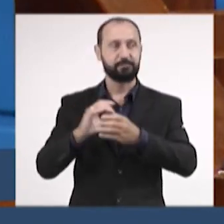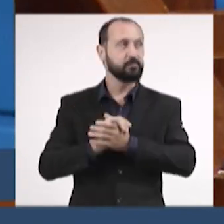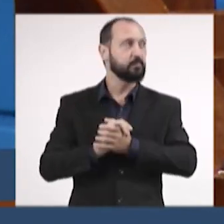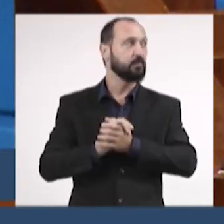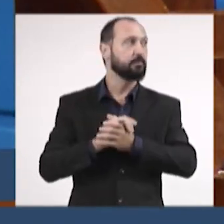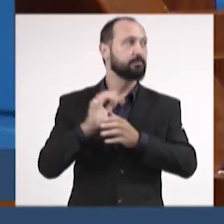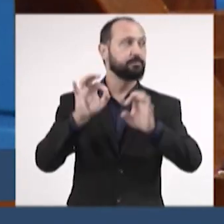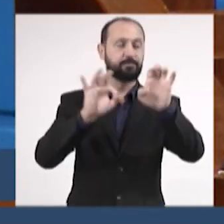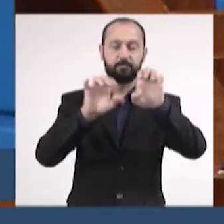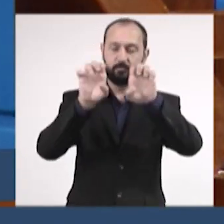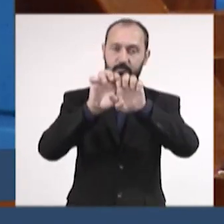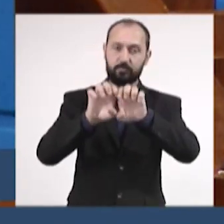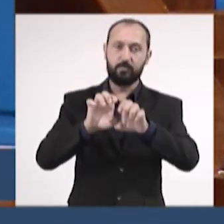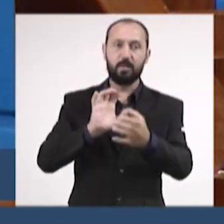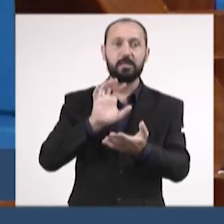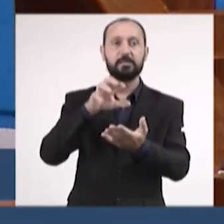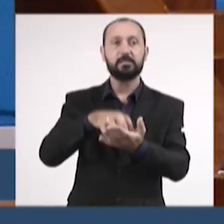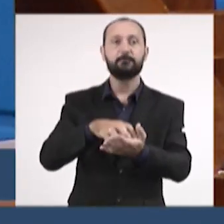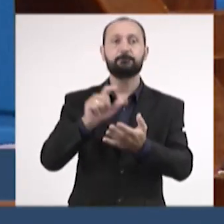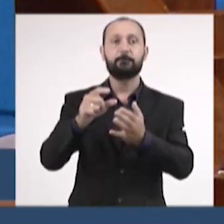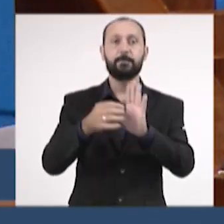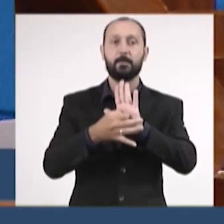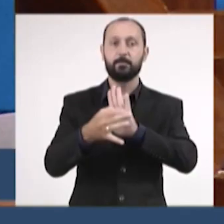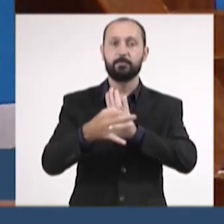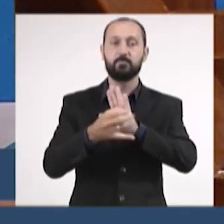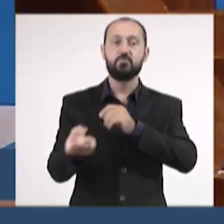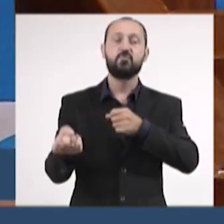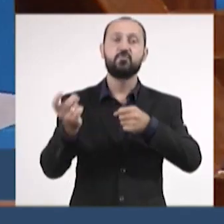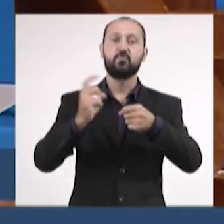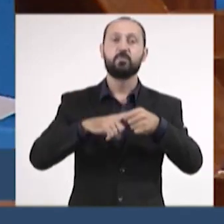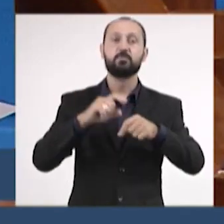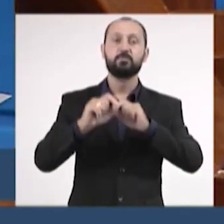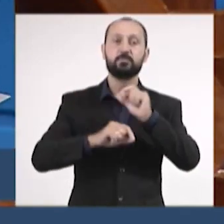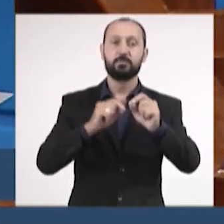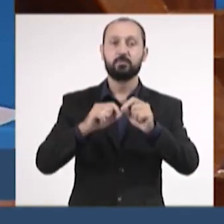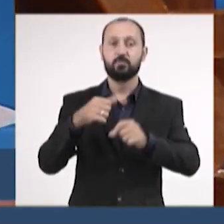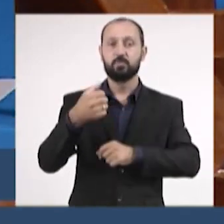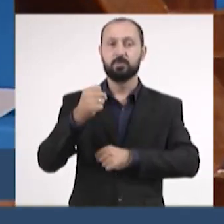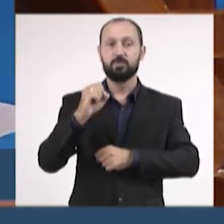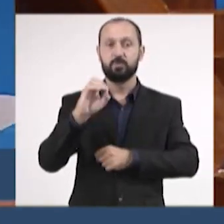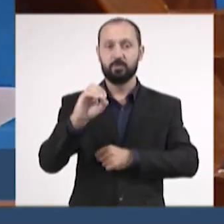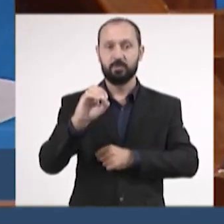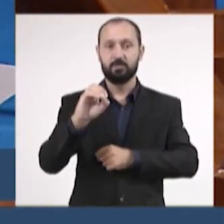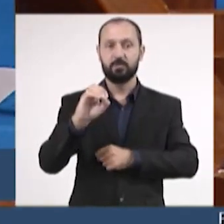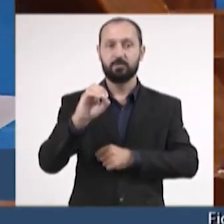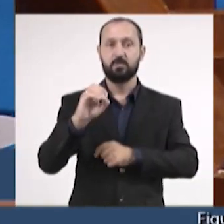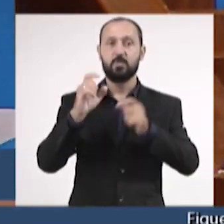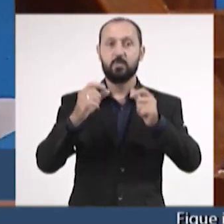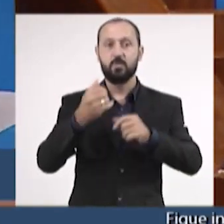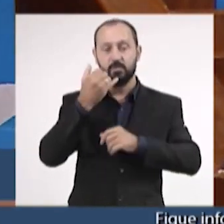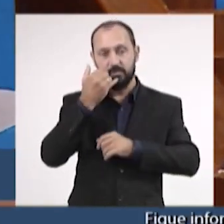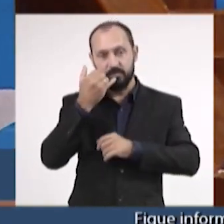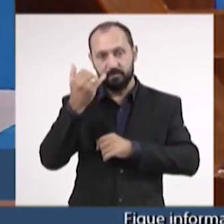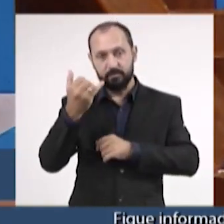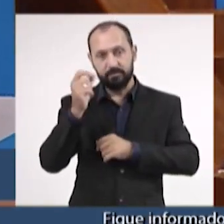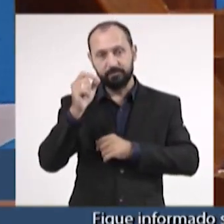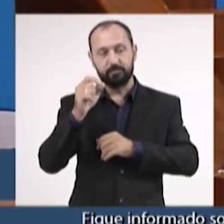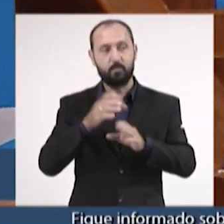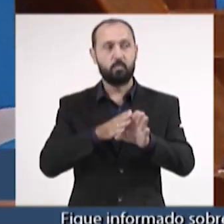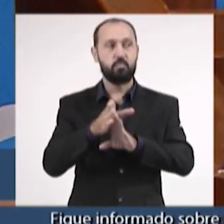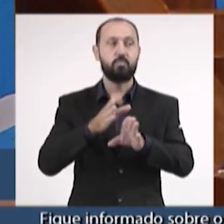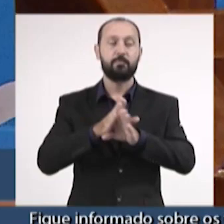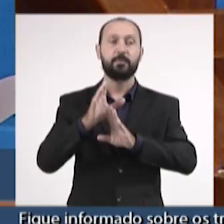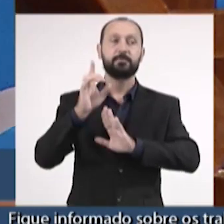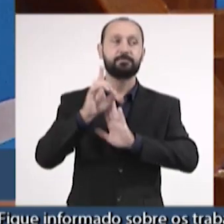à reestruturação da central, a proposta é retornar às atribuições do 180, canal de informação e orientação